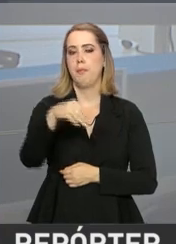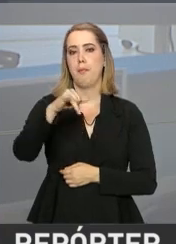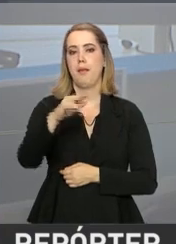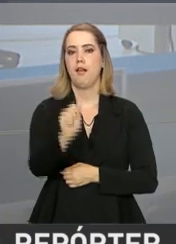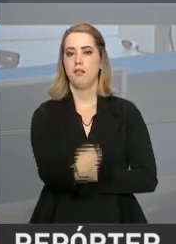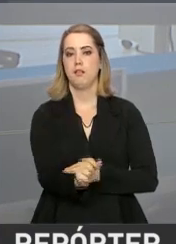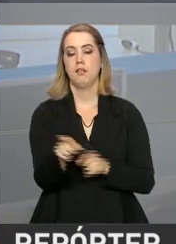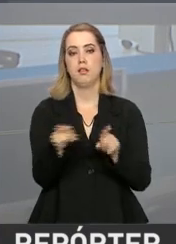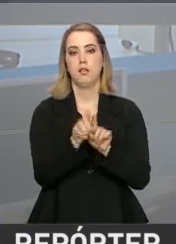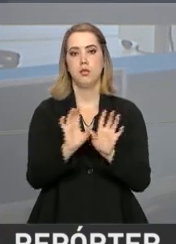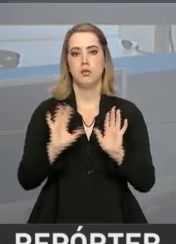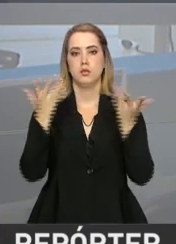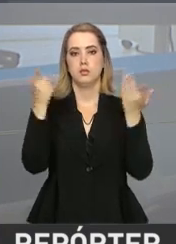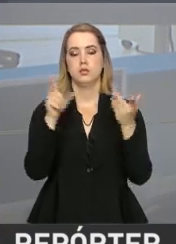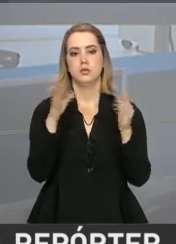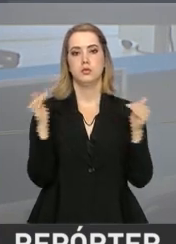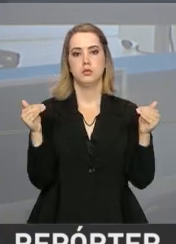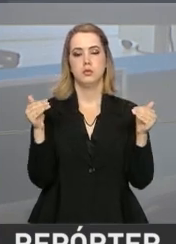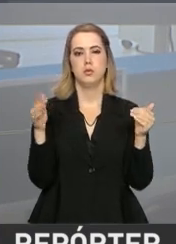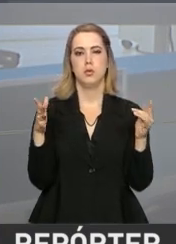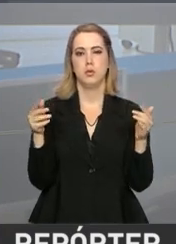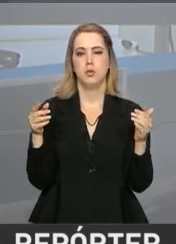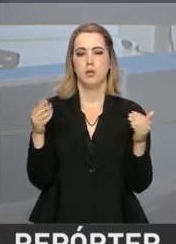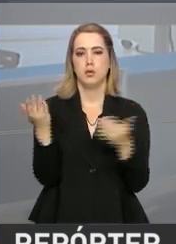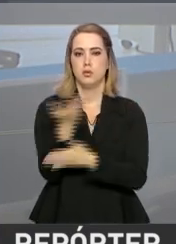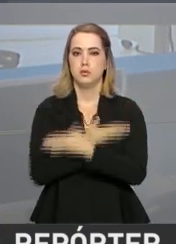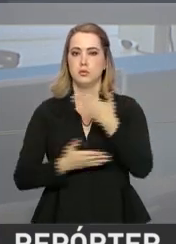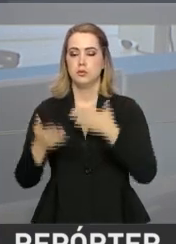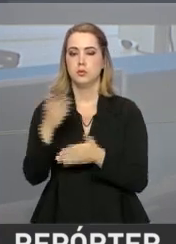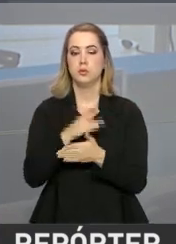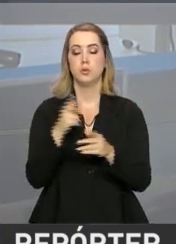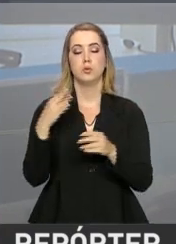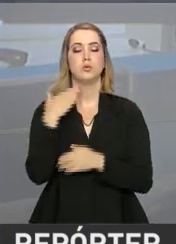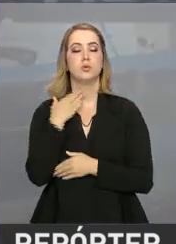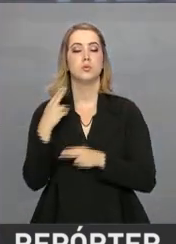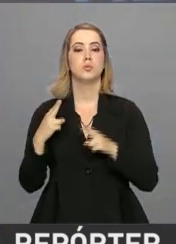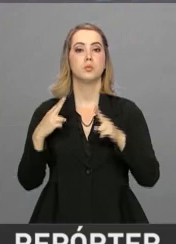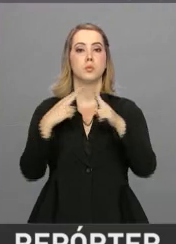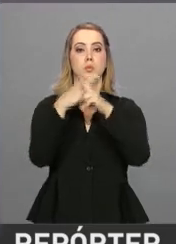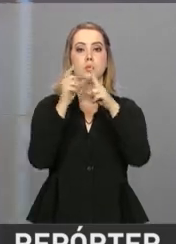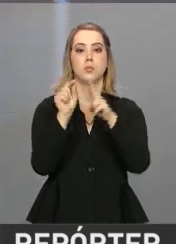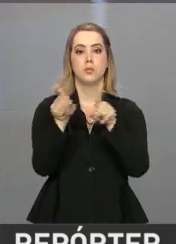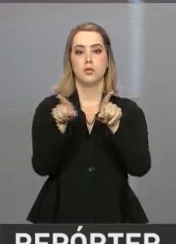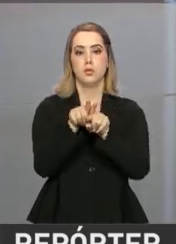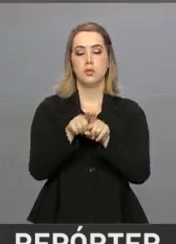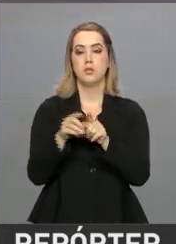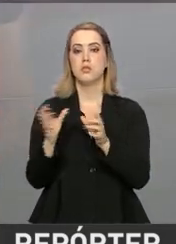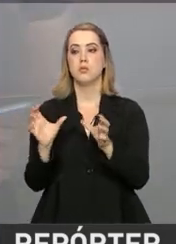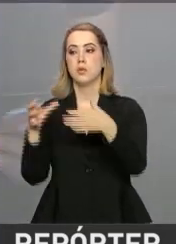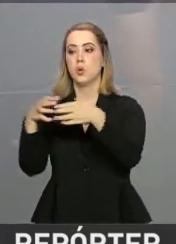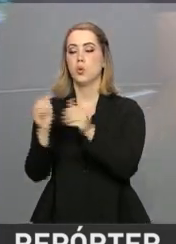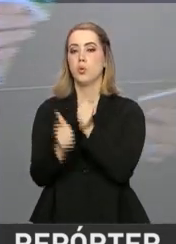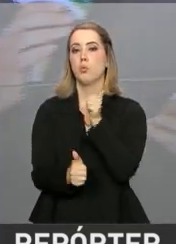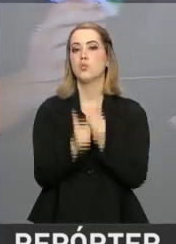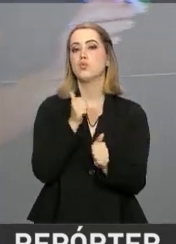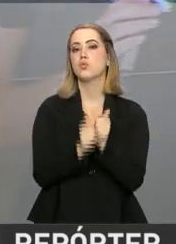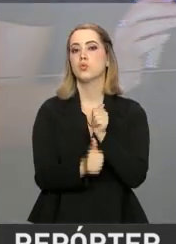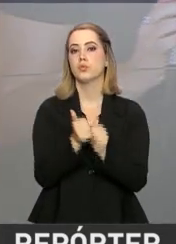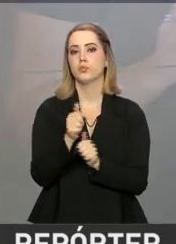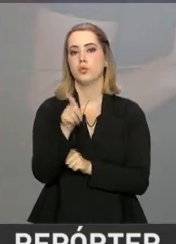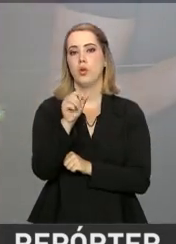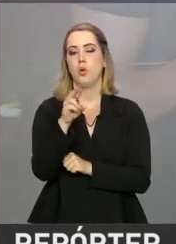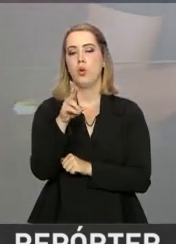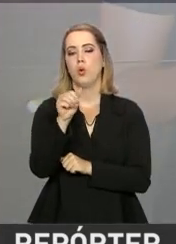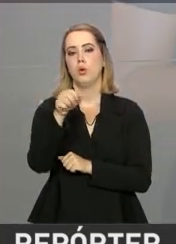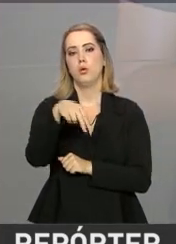firmar parceria entre a caixa econômica federal e clubes de futebol ao vivo do palácio do planalto a repórter luana cara e tem os detalhes pra gente